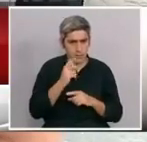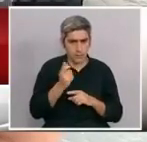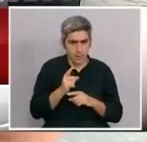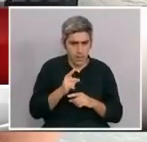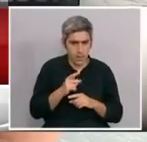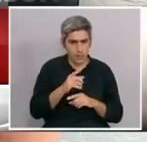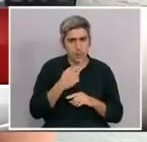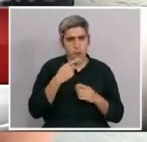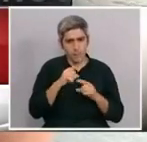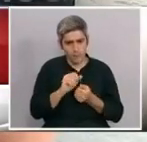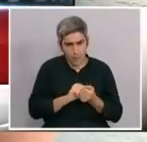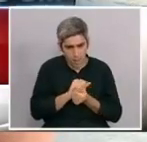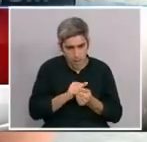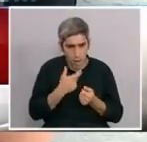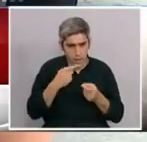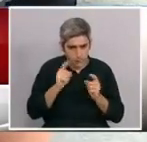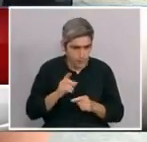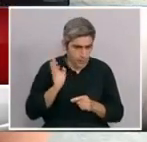feito, tornar a fazer bem.